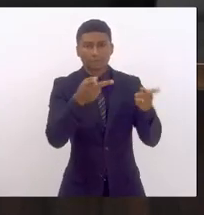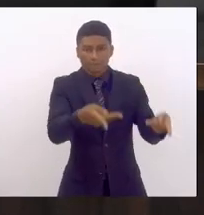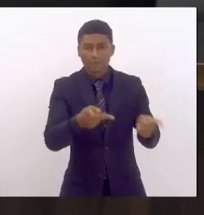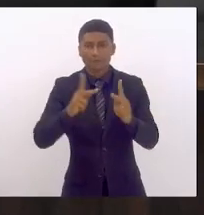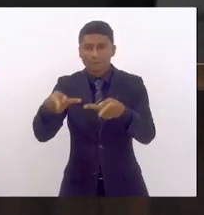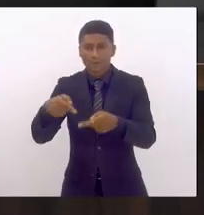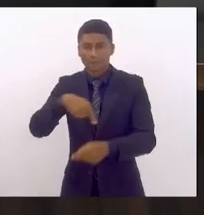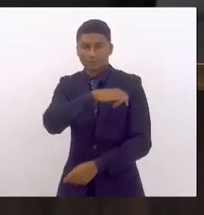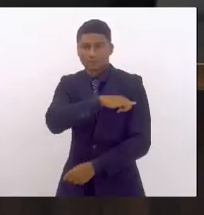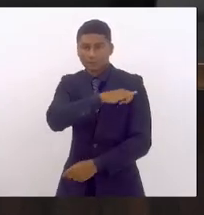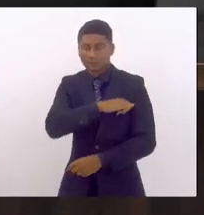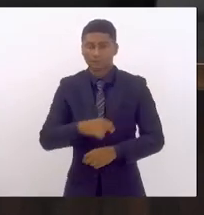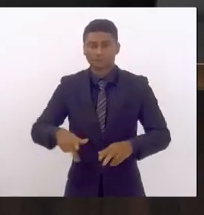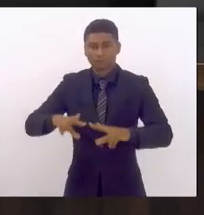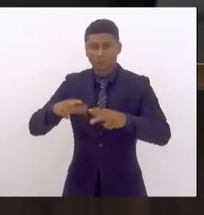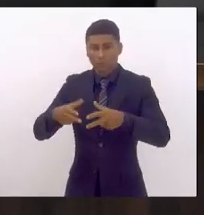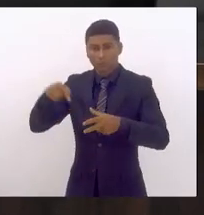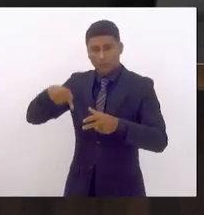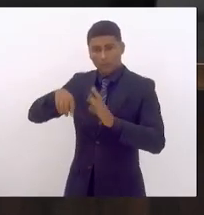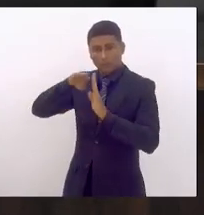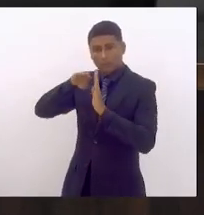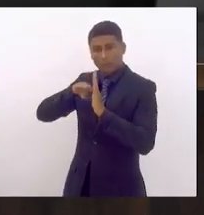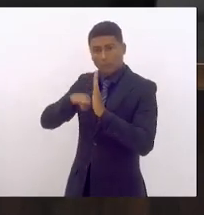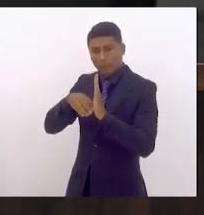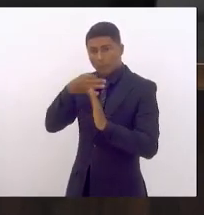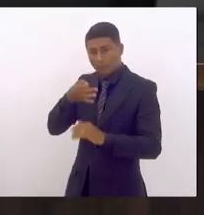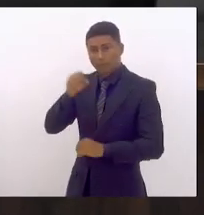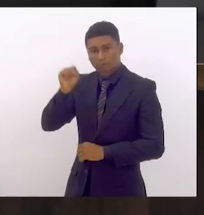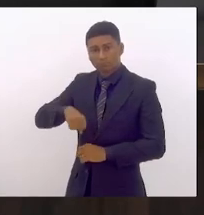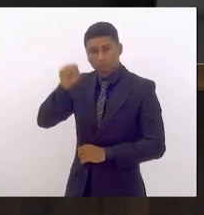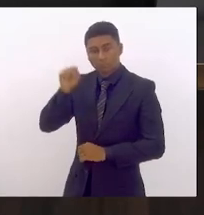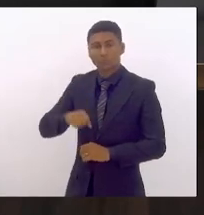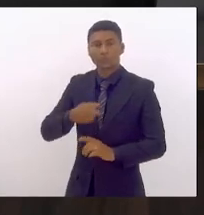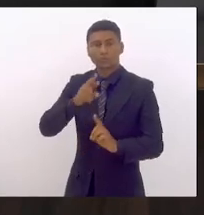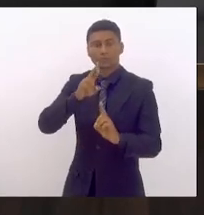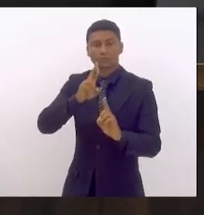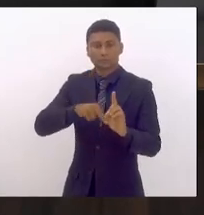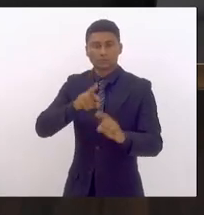estado do Rio de Janeiro parecida comissão de normas Legislativa favorável